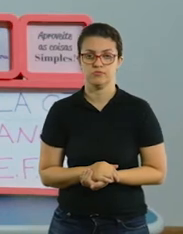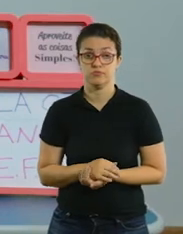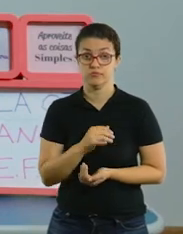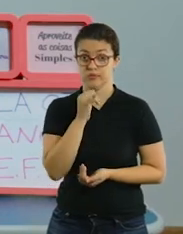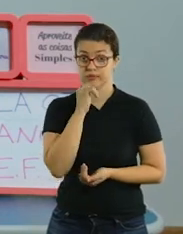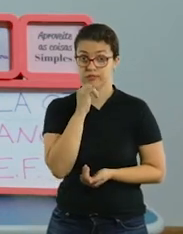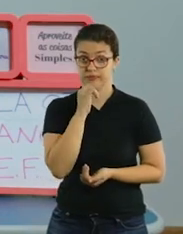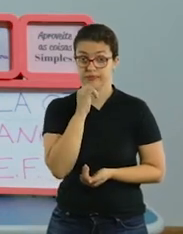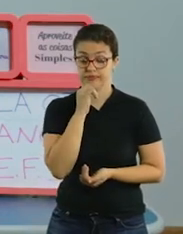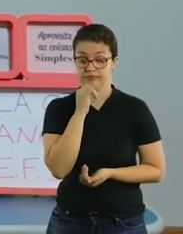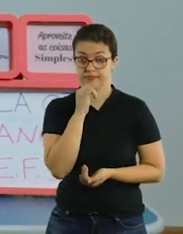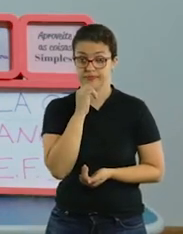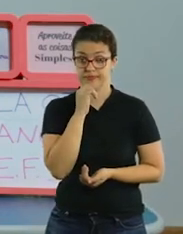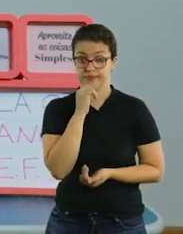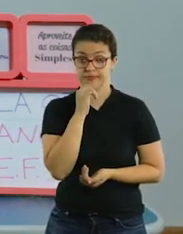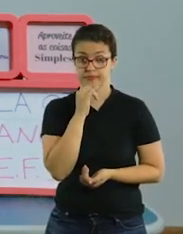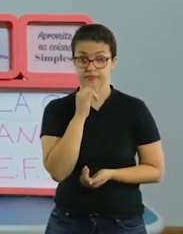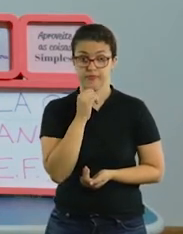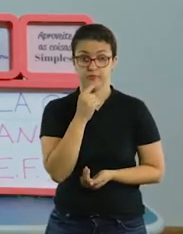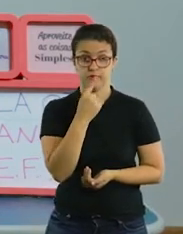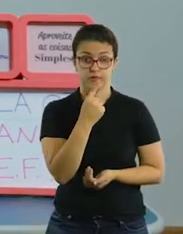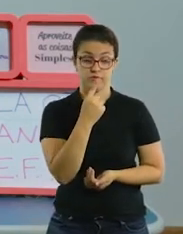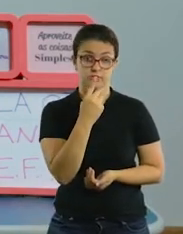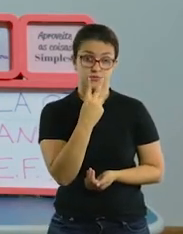Retirou esse número, por exemplo, o número que eu tirei,